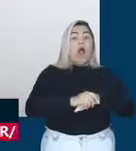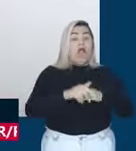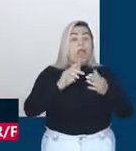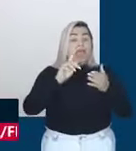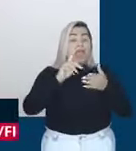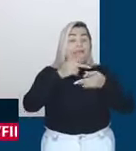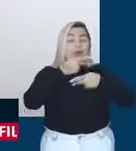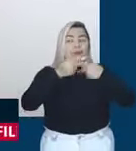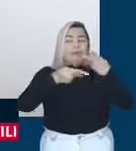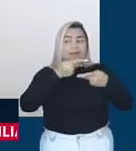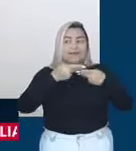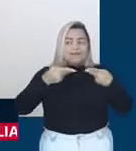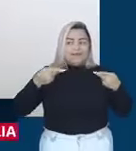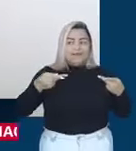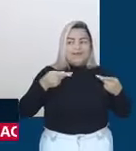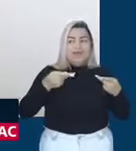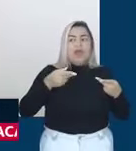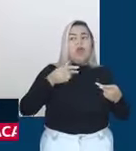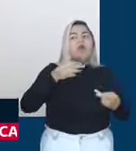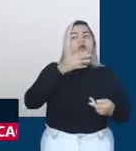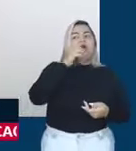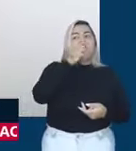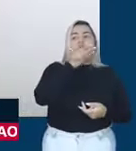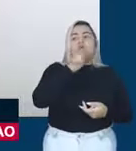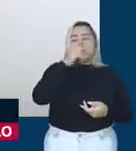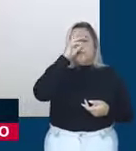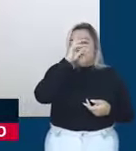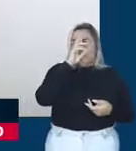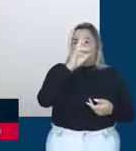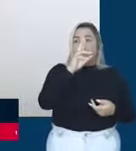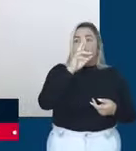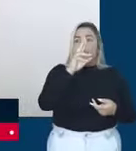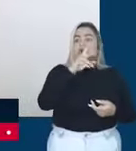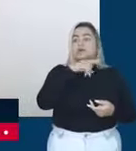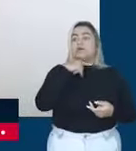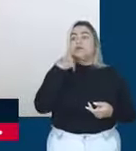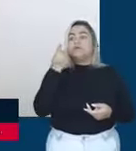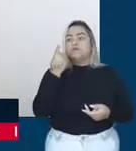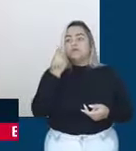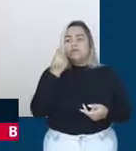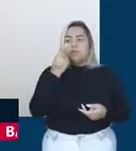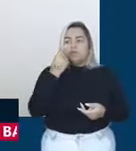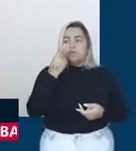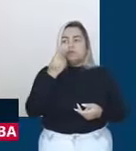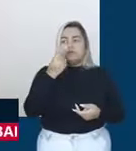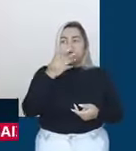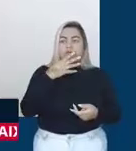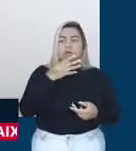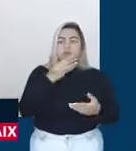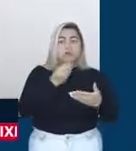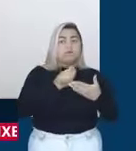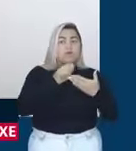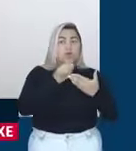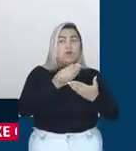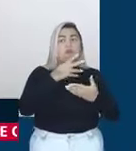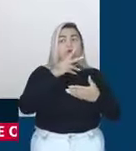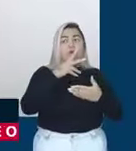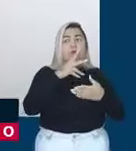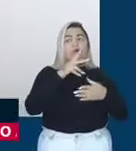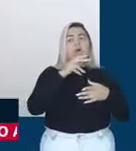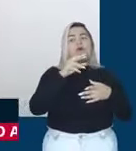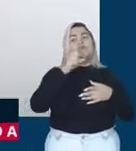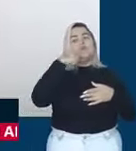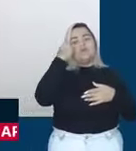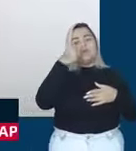recebi de um senhor que ele passou para os filhos antes de falecer. Eu quero que isso aqui seja entregue para o senador Paim. Eu recebi